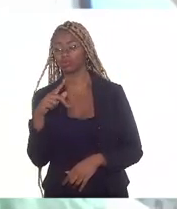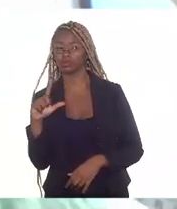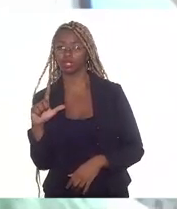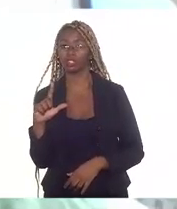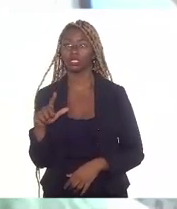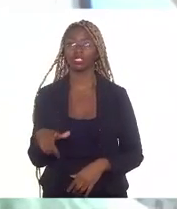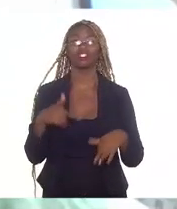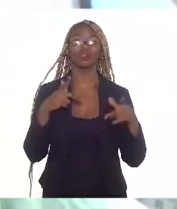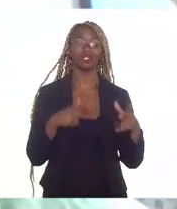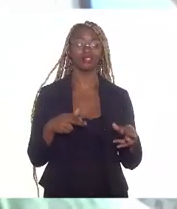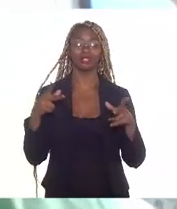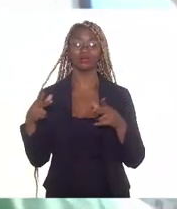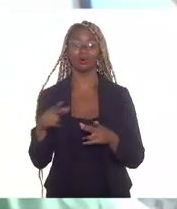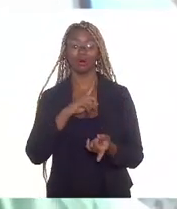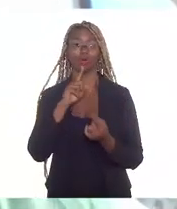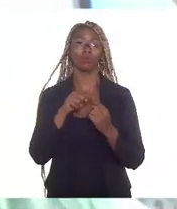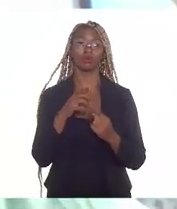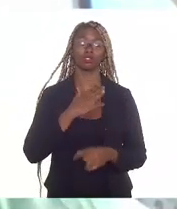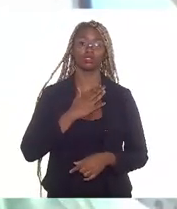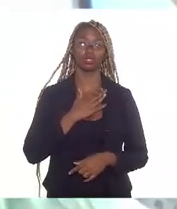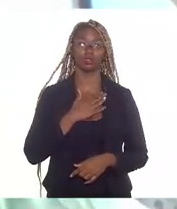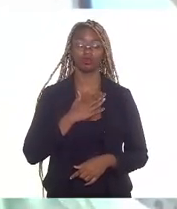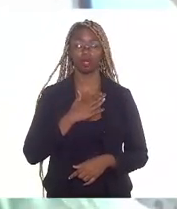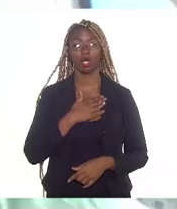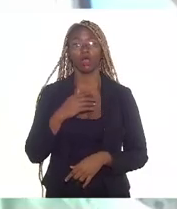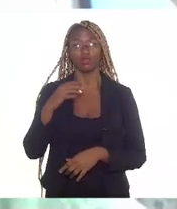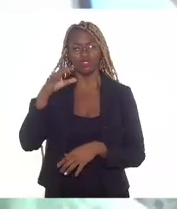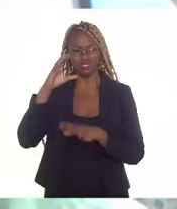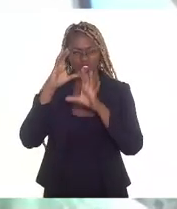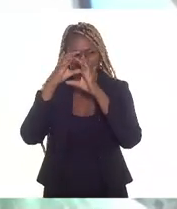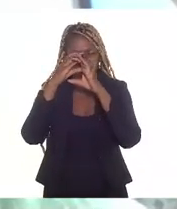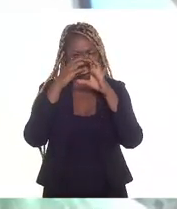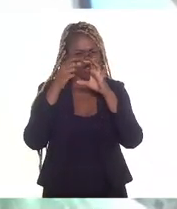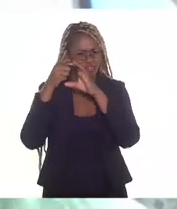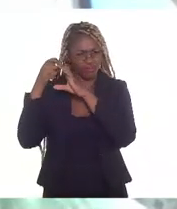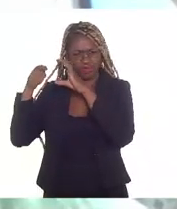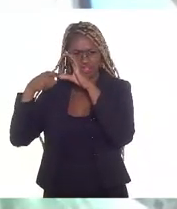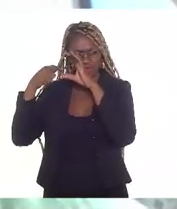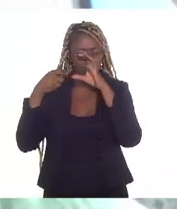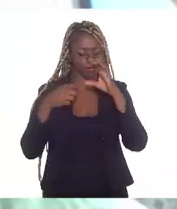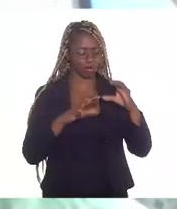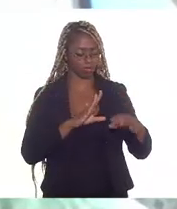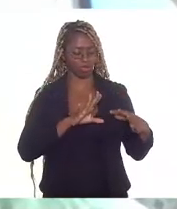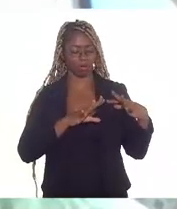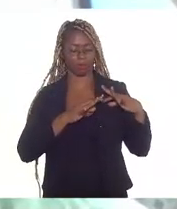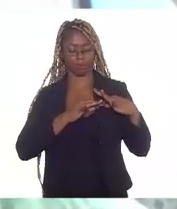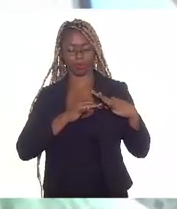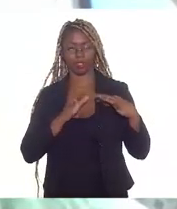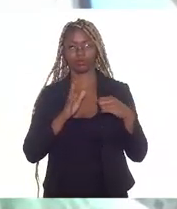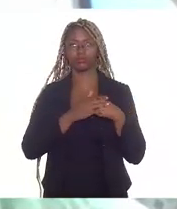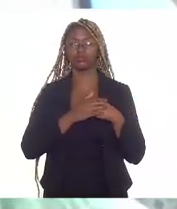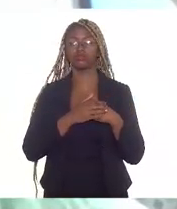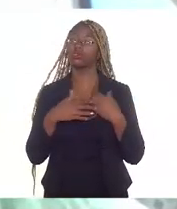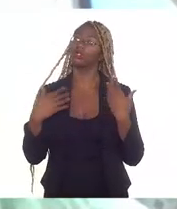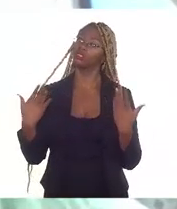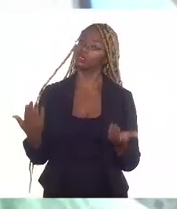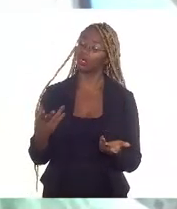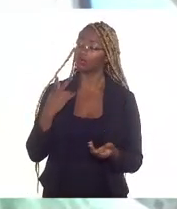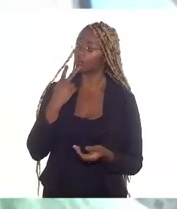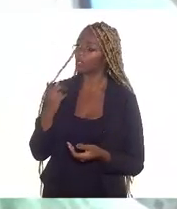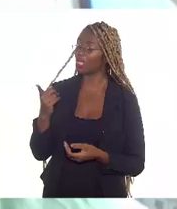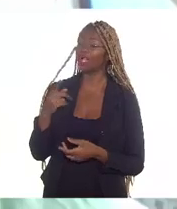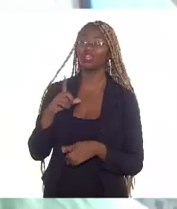tem exatamente o mesmo objetivo, câmera nos uniformes. Eu conversei com a Renata, o projeto dela tem algumas